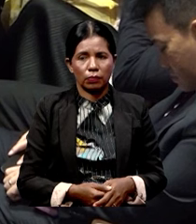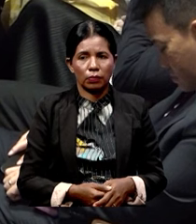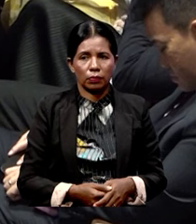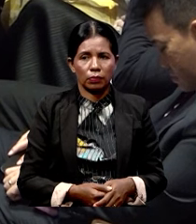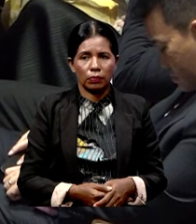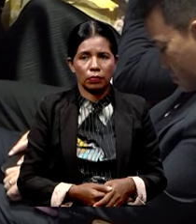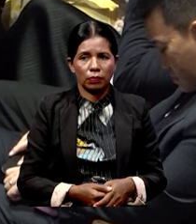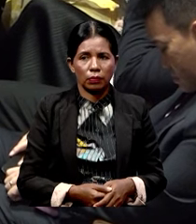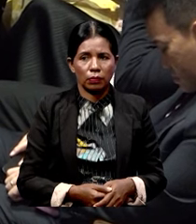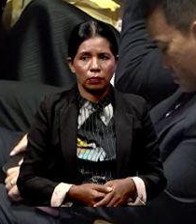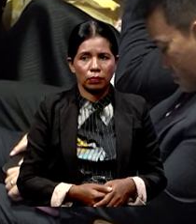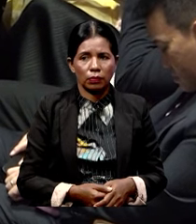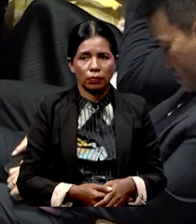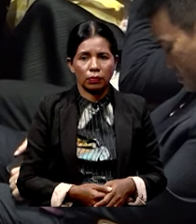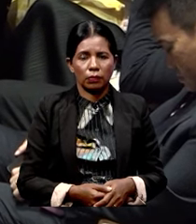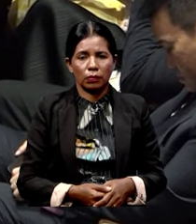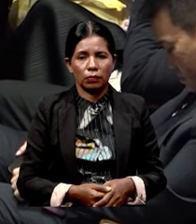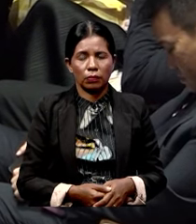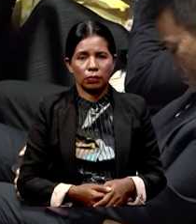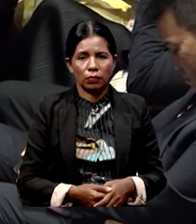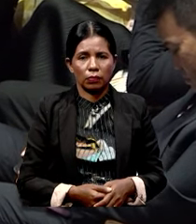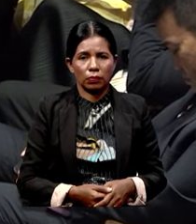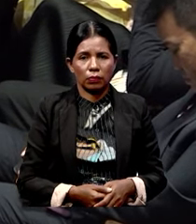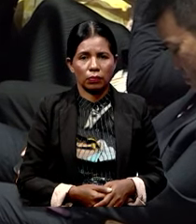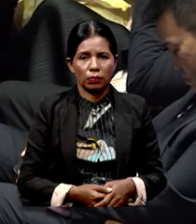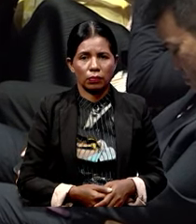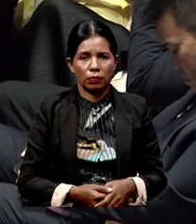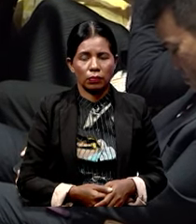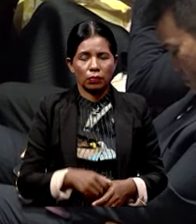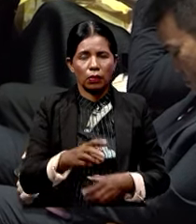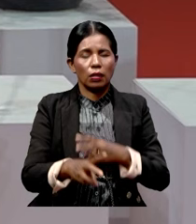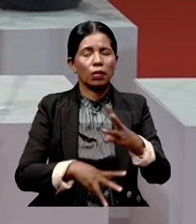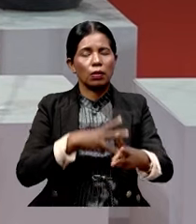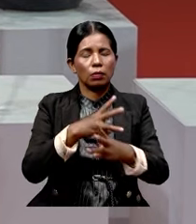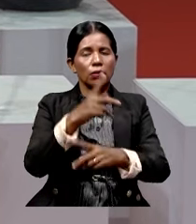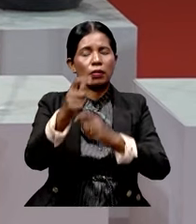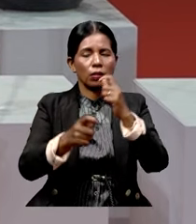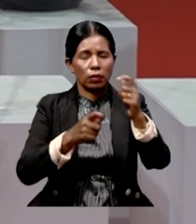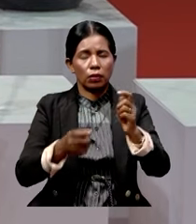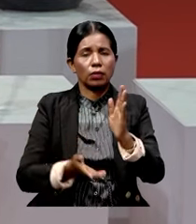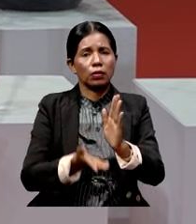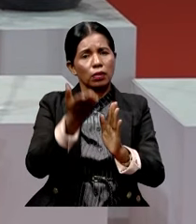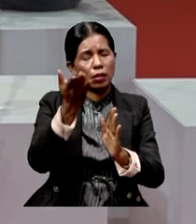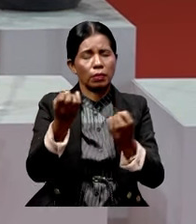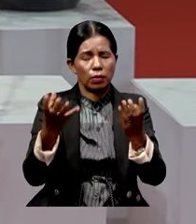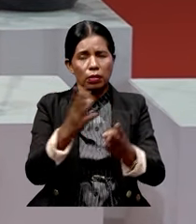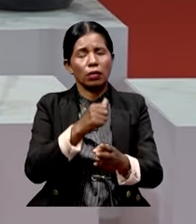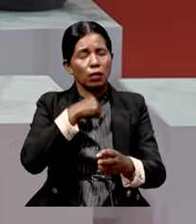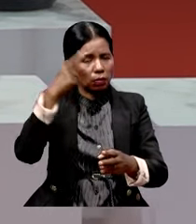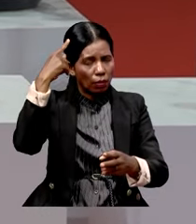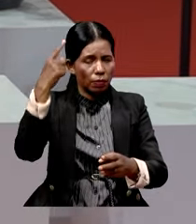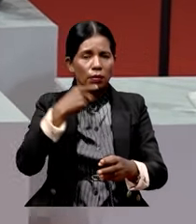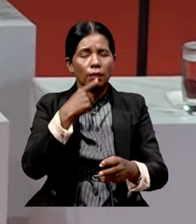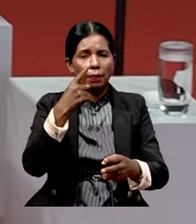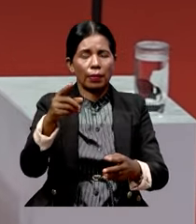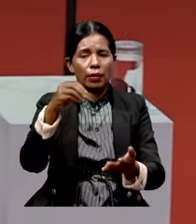occorre garantire un salario equo. E o mundo neve tecnologia e avanço macas, Papa Francisco nos